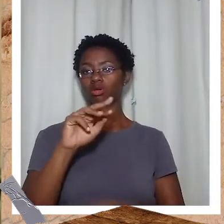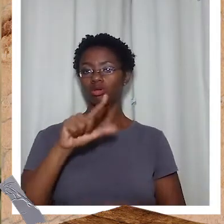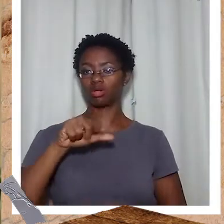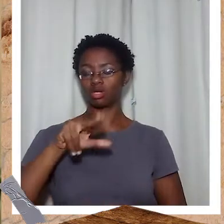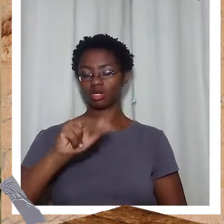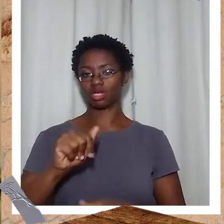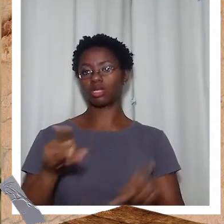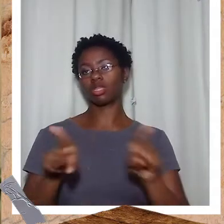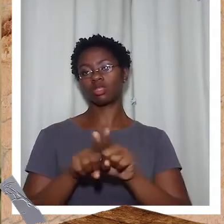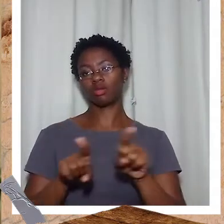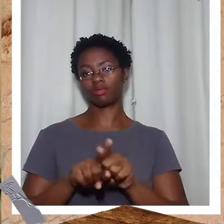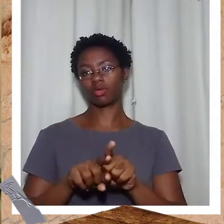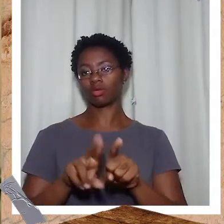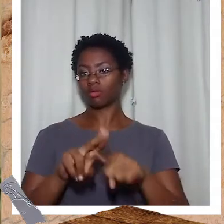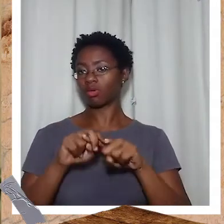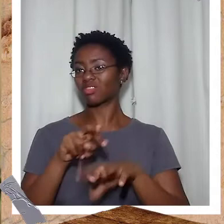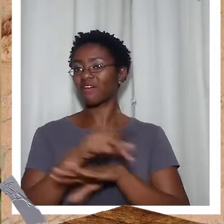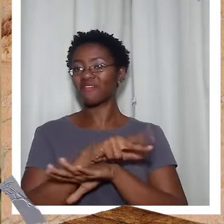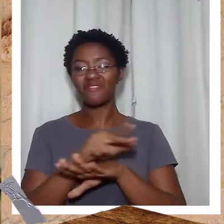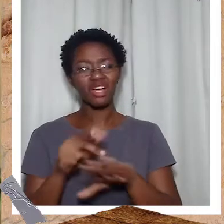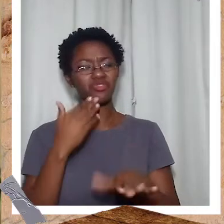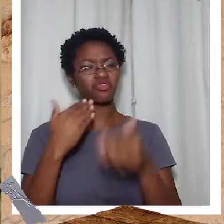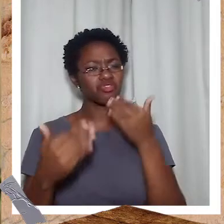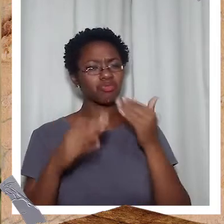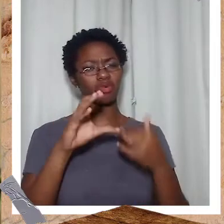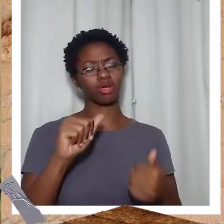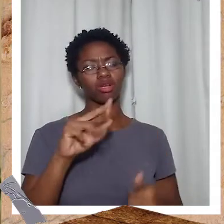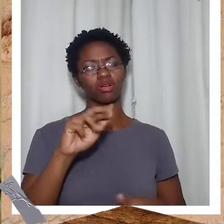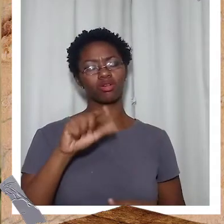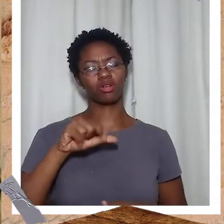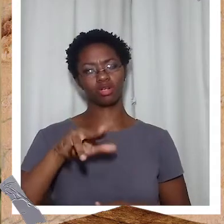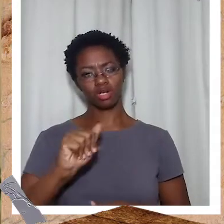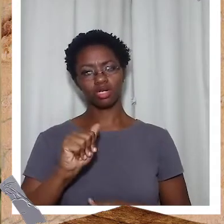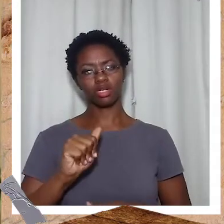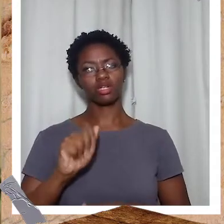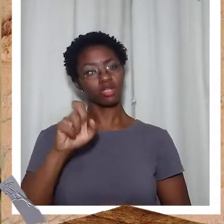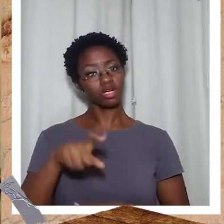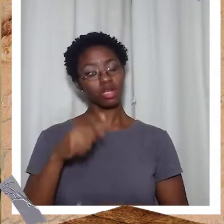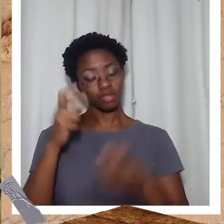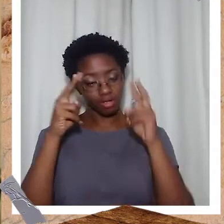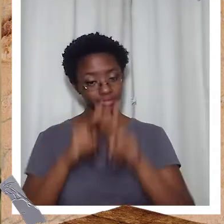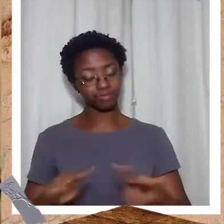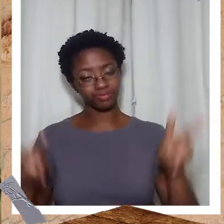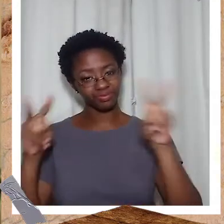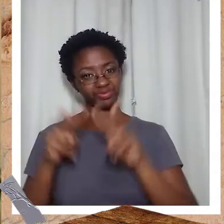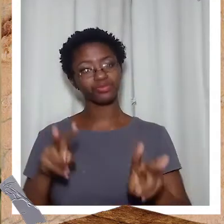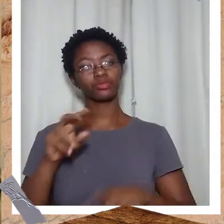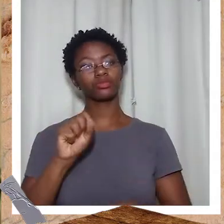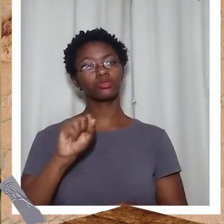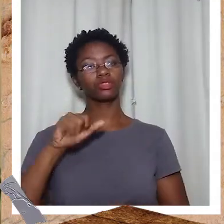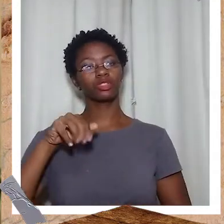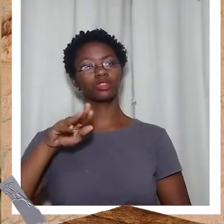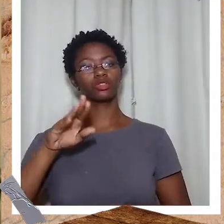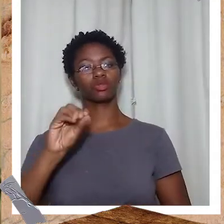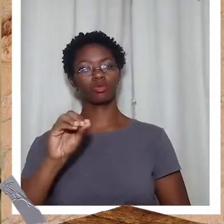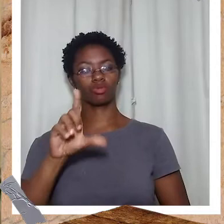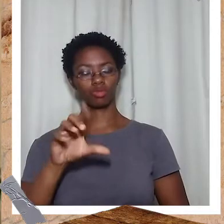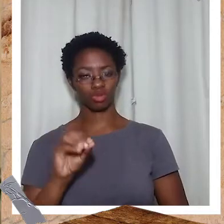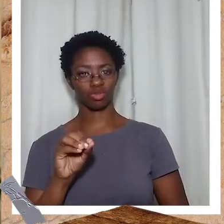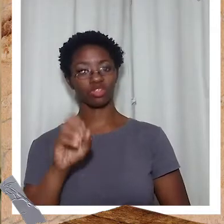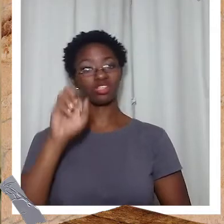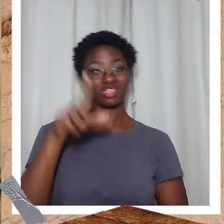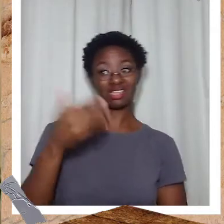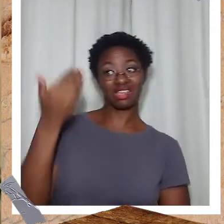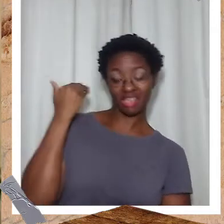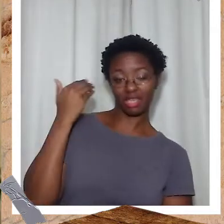maneira, porque são tantas as Carolinas, e essa dimensão simbólica, né, que Carolina de fato foi e de